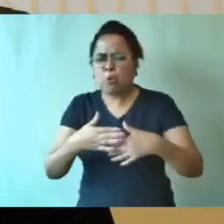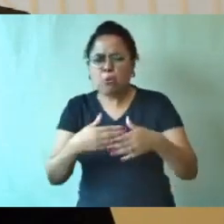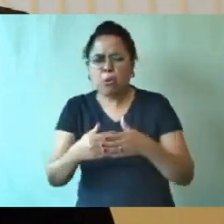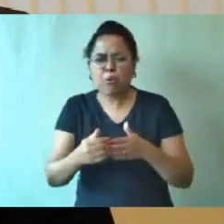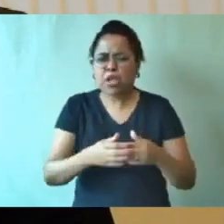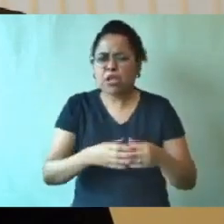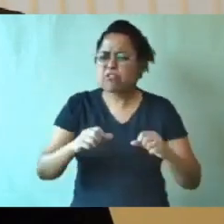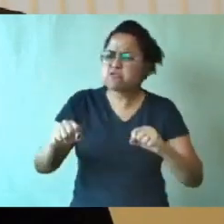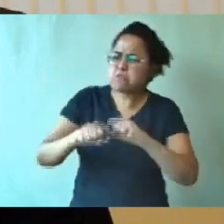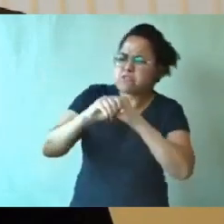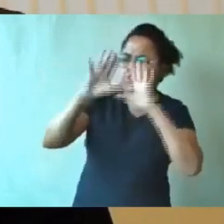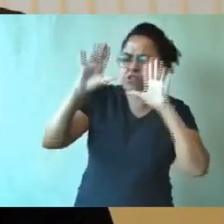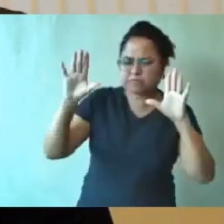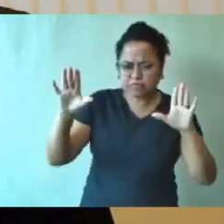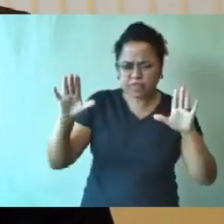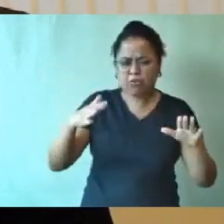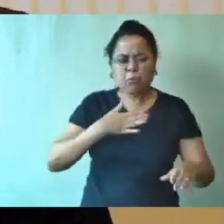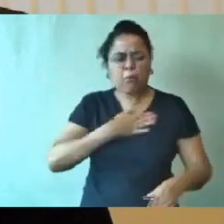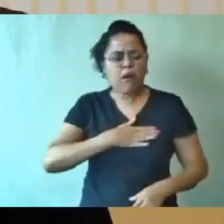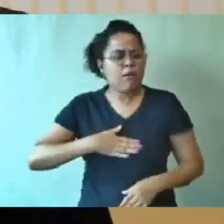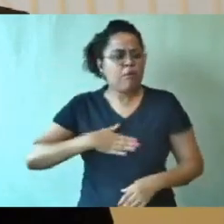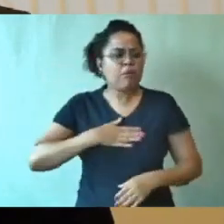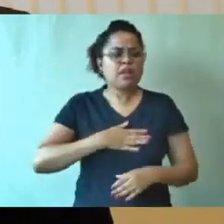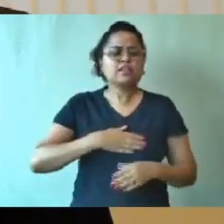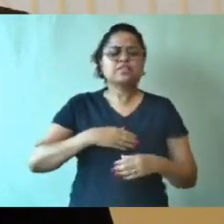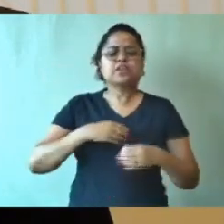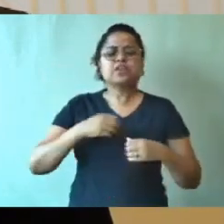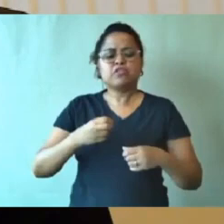prazer, eu vou responder a vocês, né?